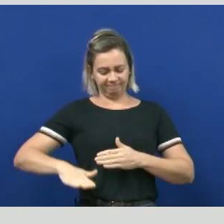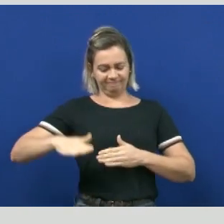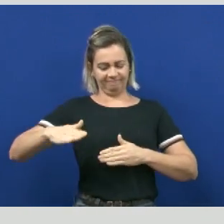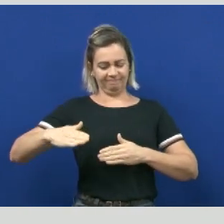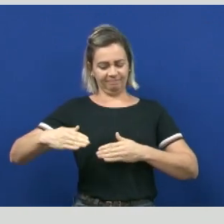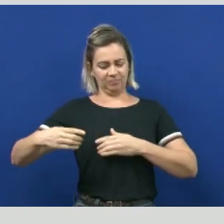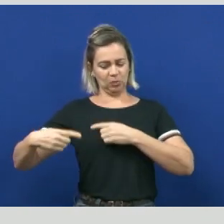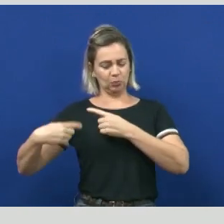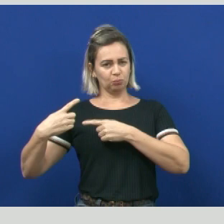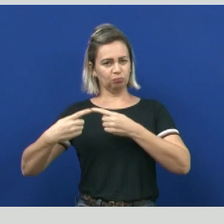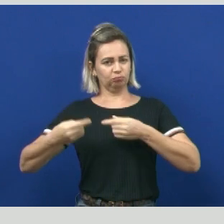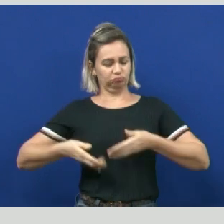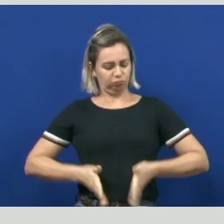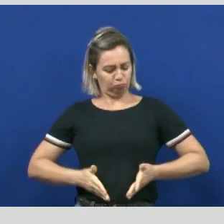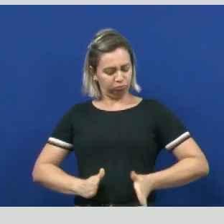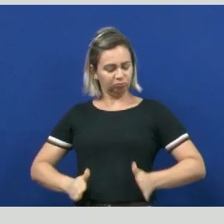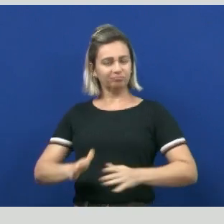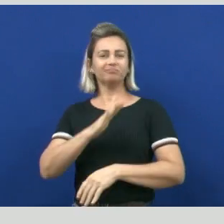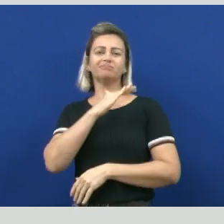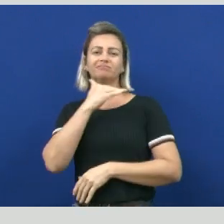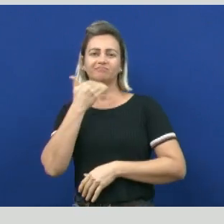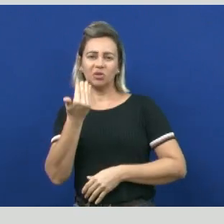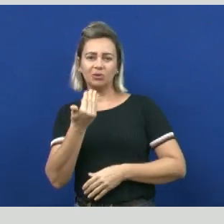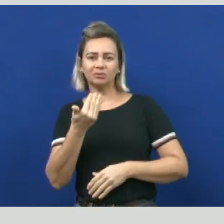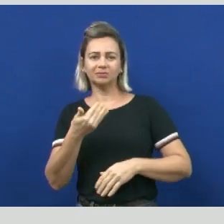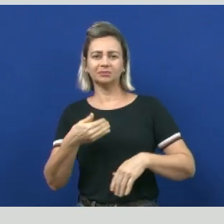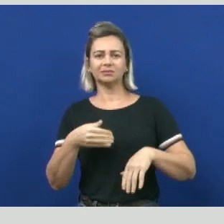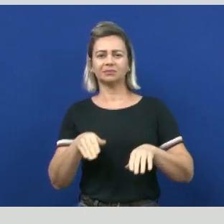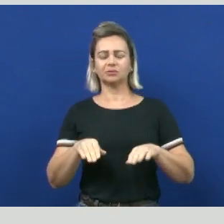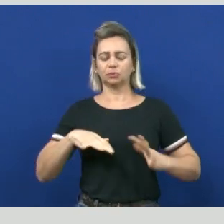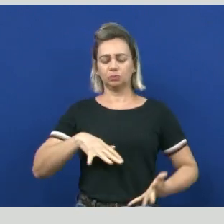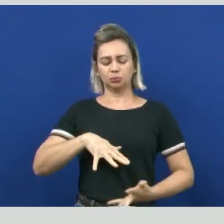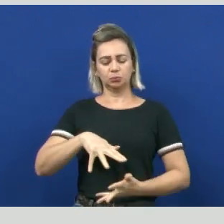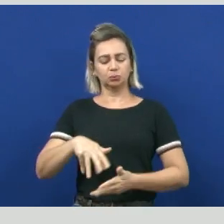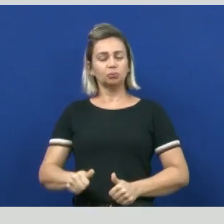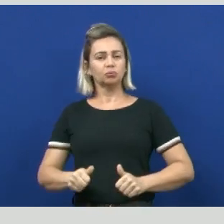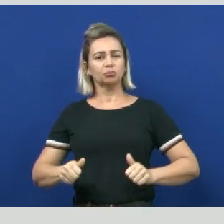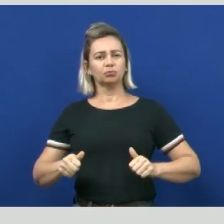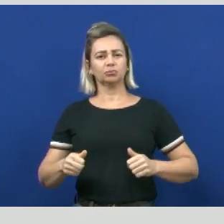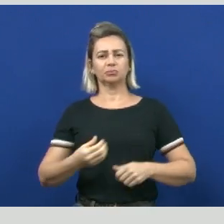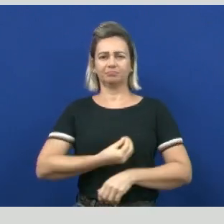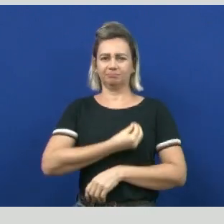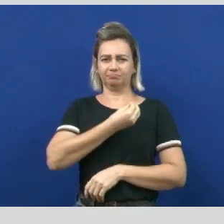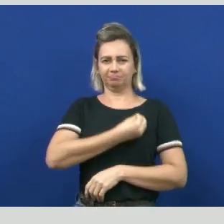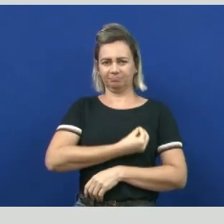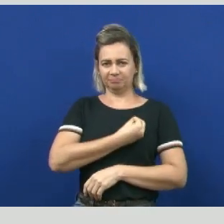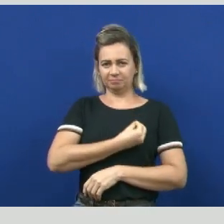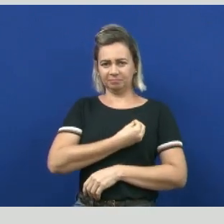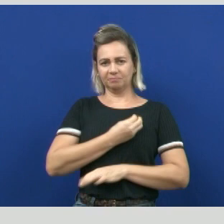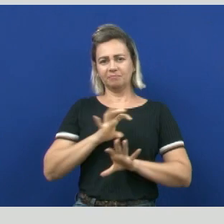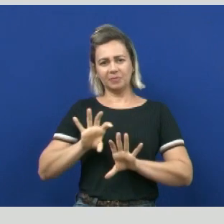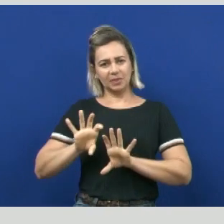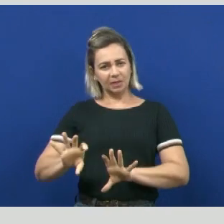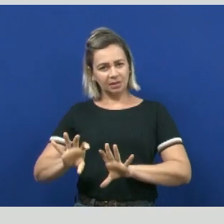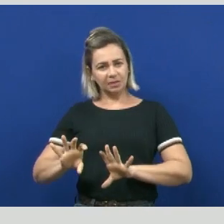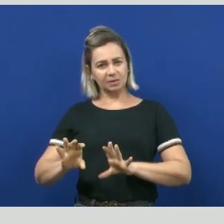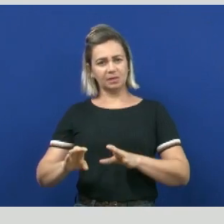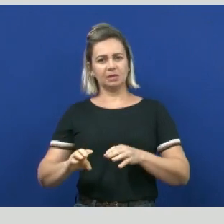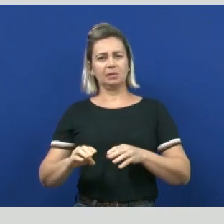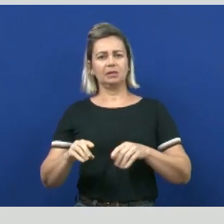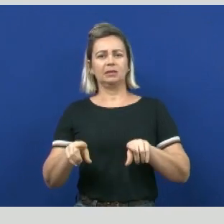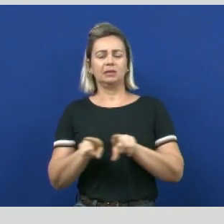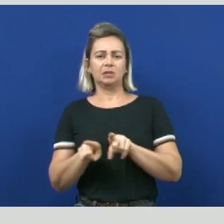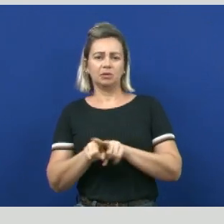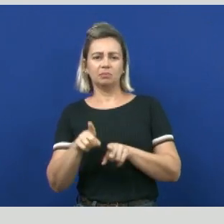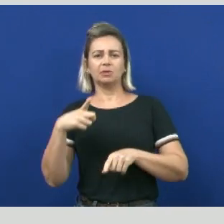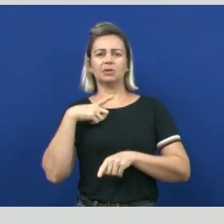se reproduz e morre. Todo ser vivo também tem a sua organização celular, ou seja, ele é feito por células,